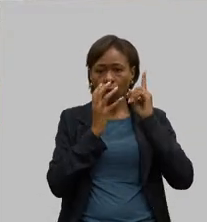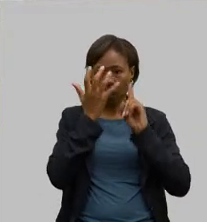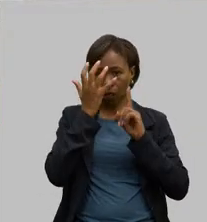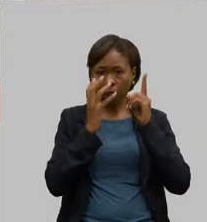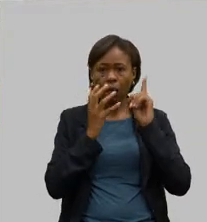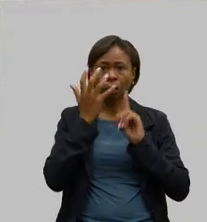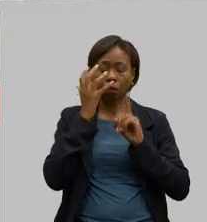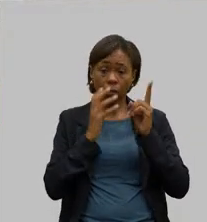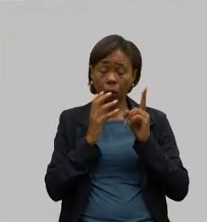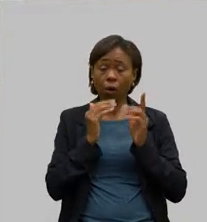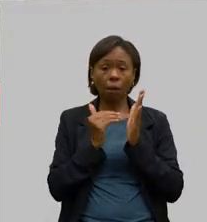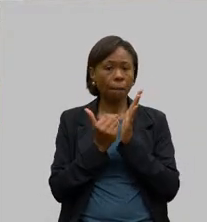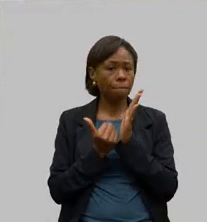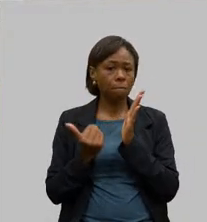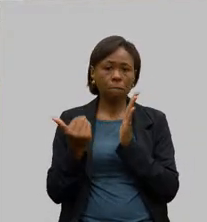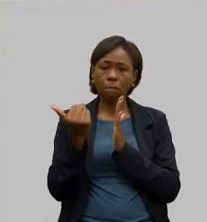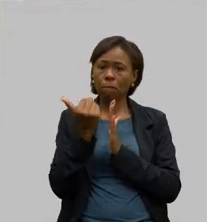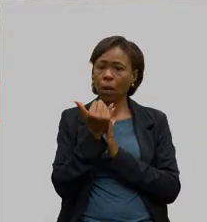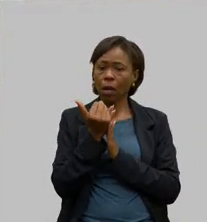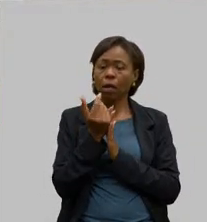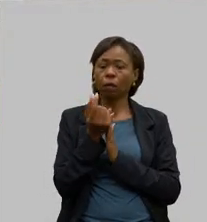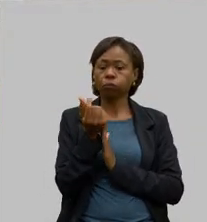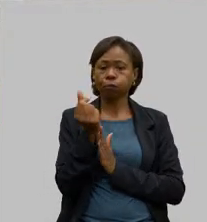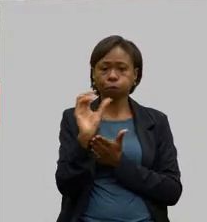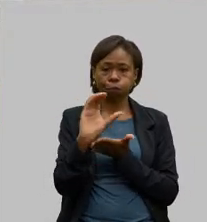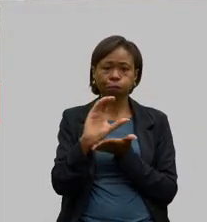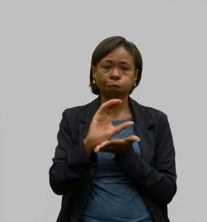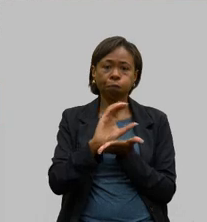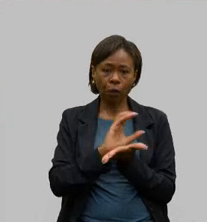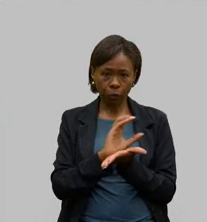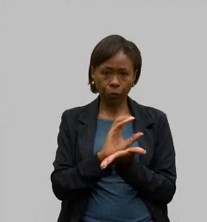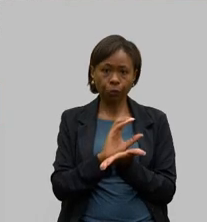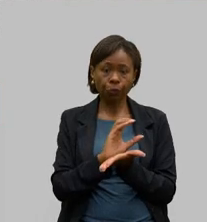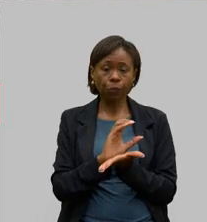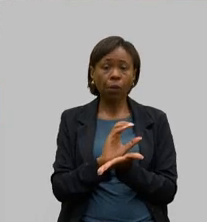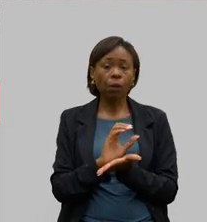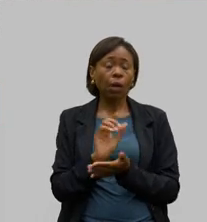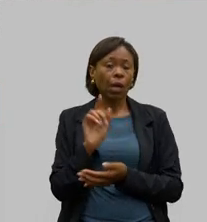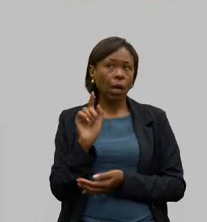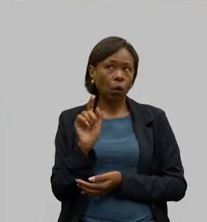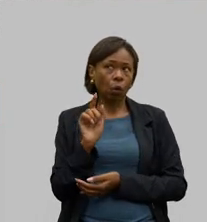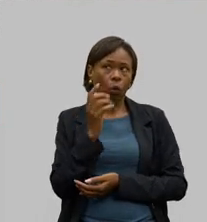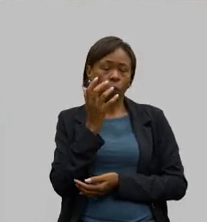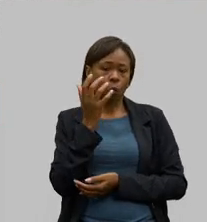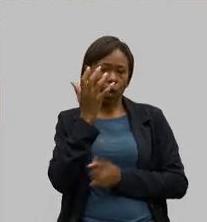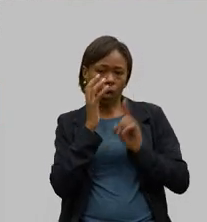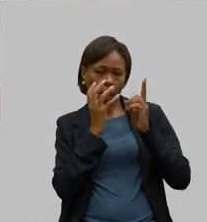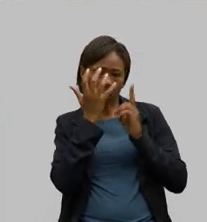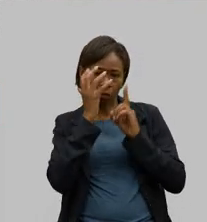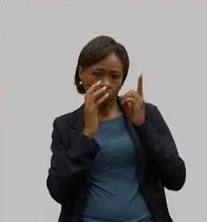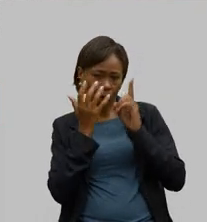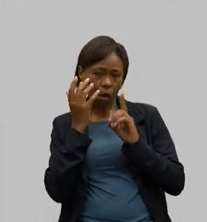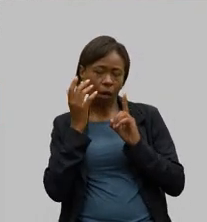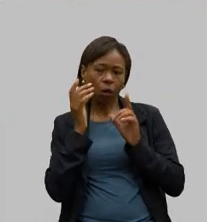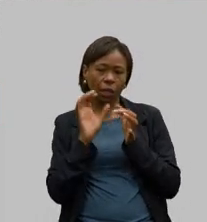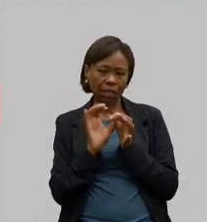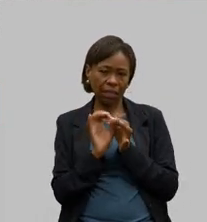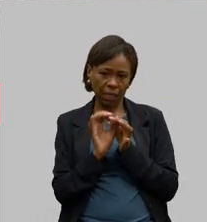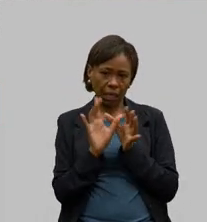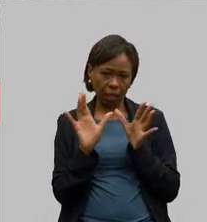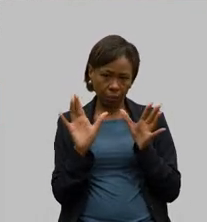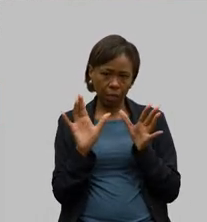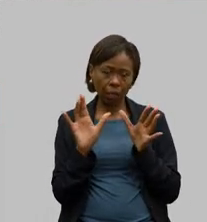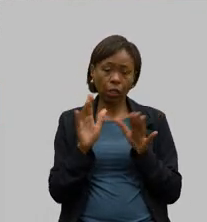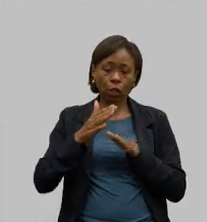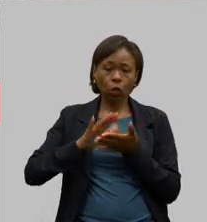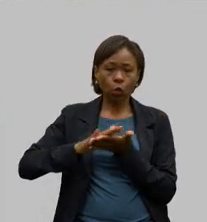rendeu mais recursos eh na história eh o carnaval da liberdade então o palácio do Samba que foi um uma 250.000